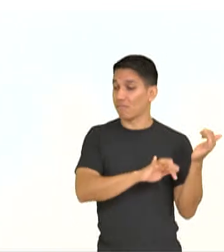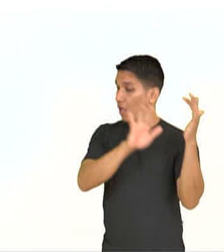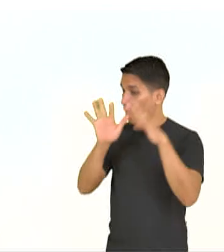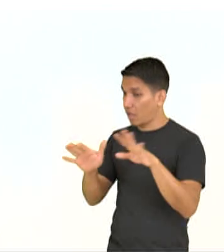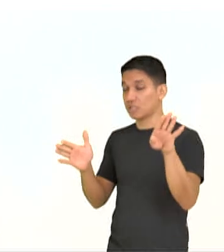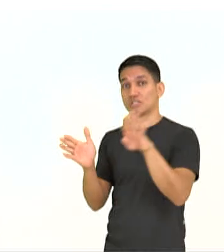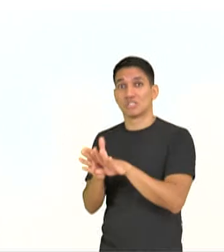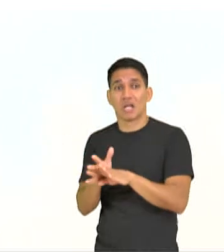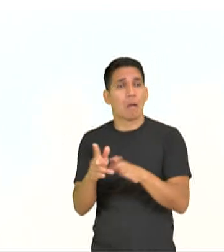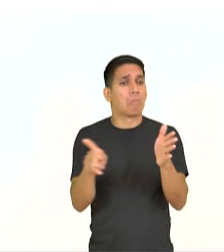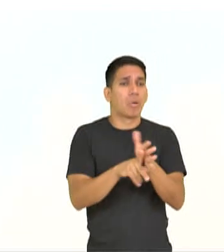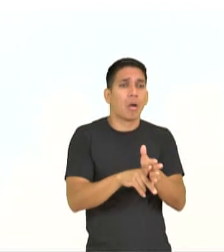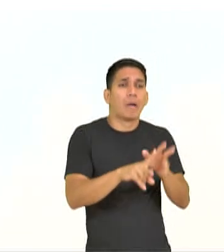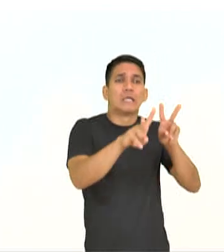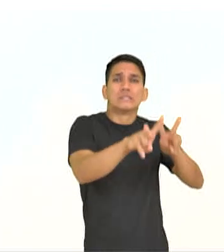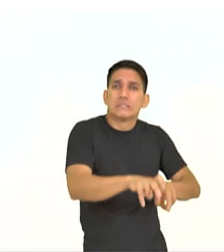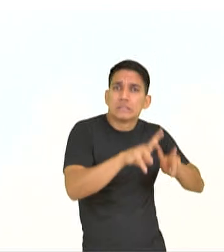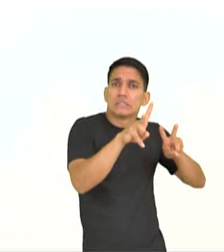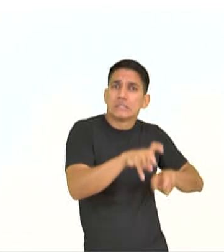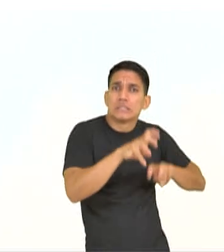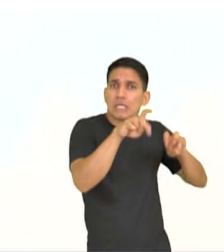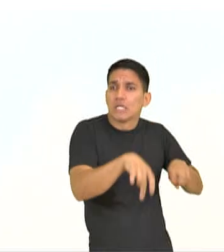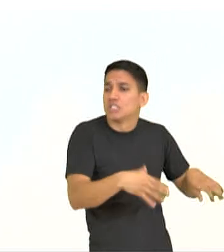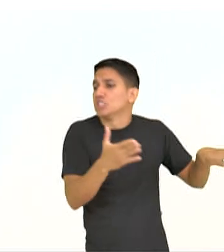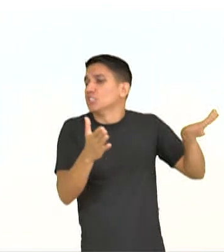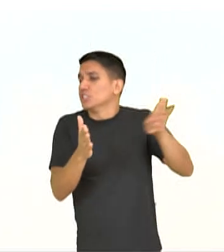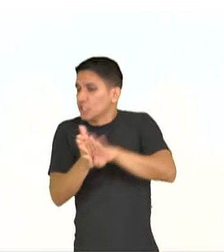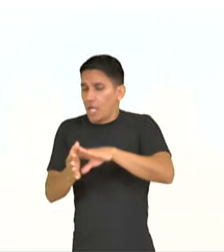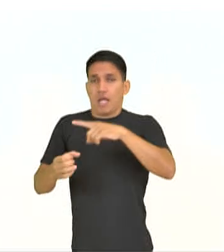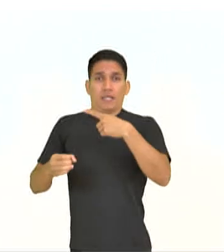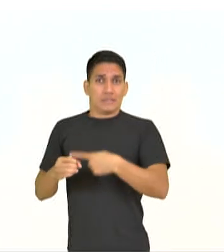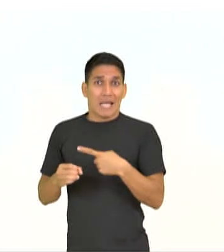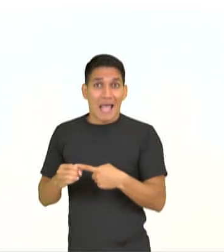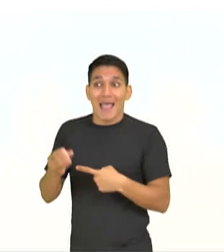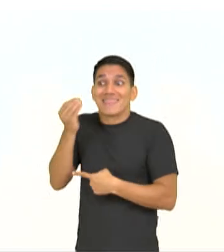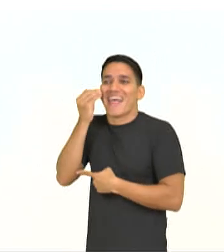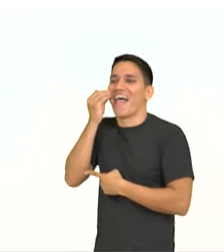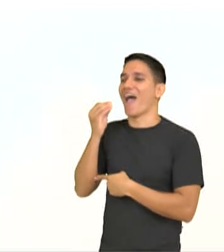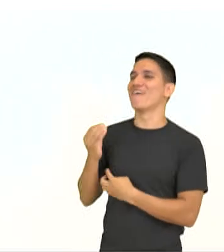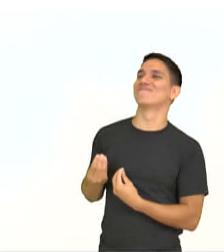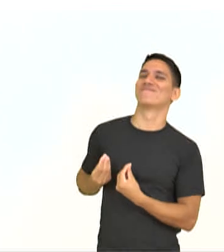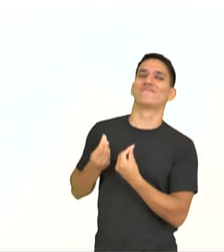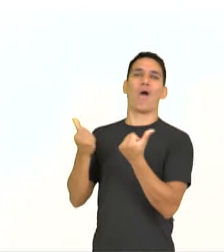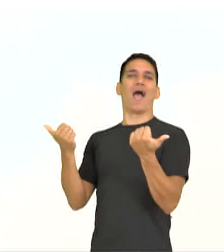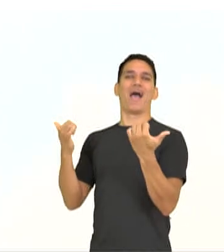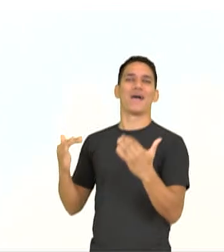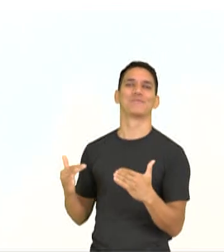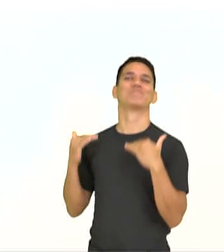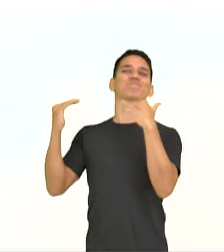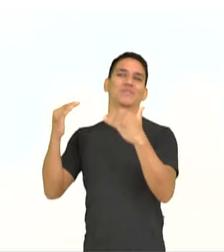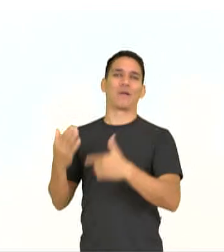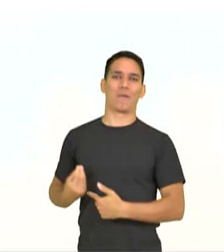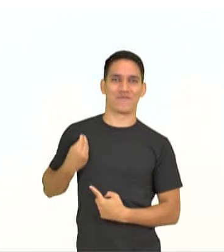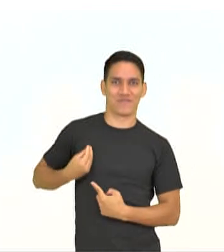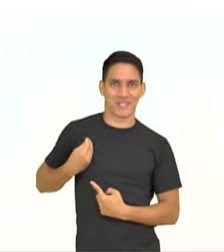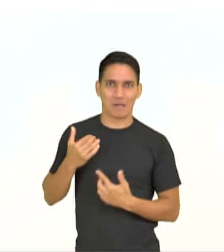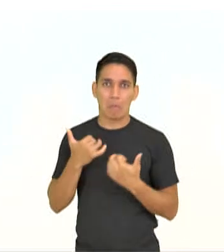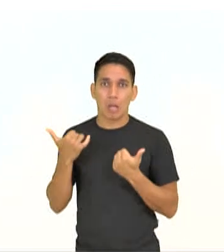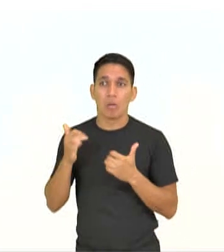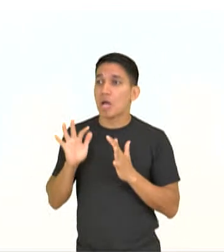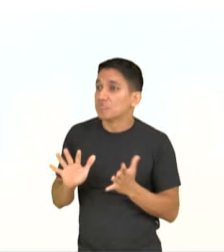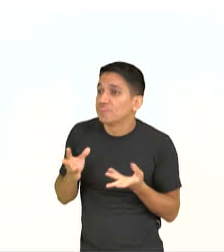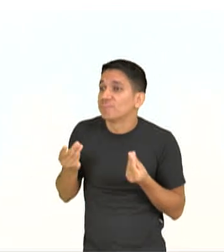do interior, do mundo rural, vindo para a cidade em busca de melhores condições. E, faltando moradia e